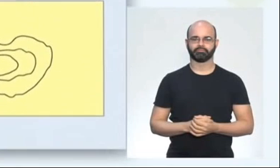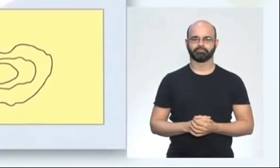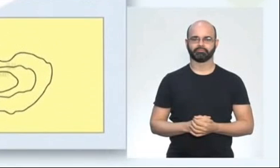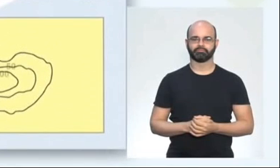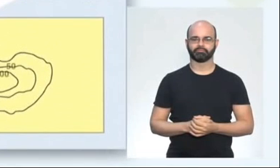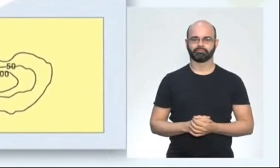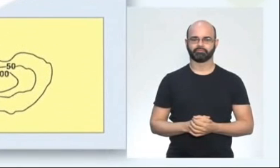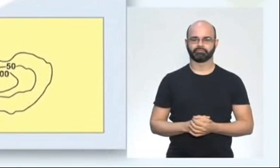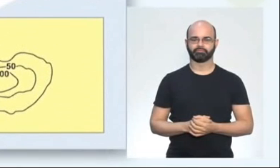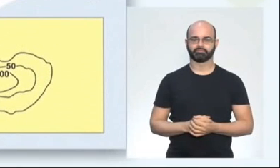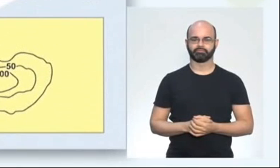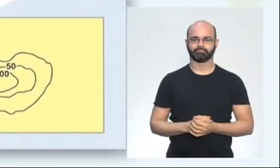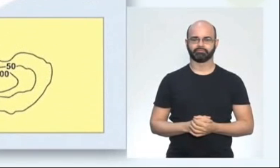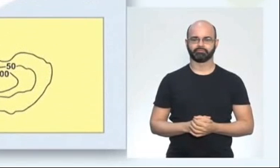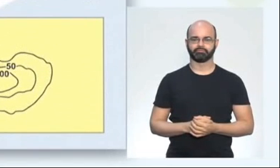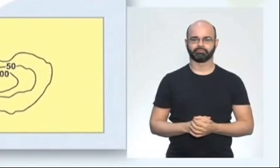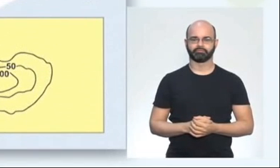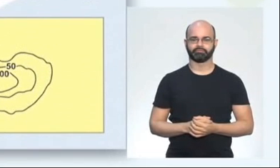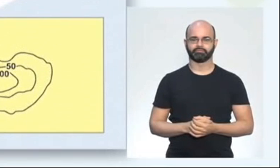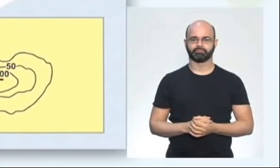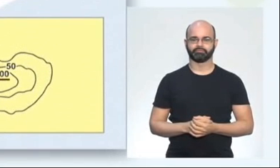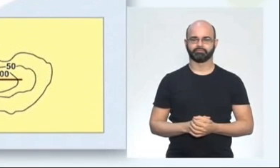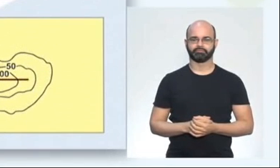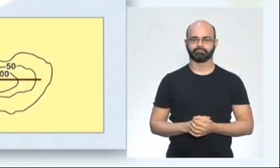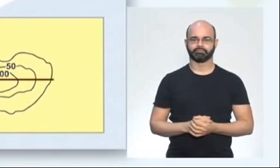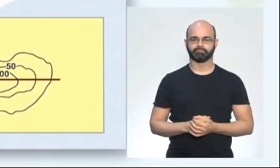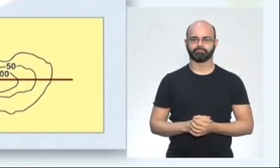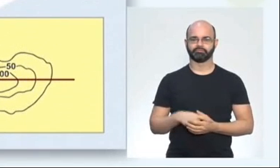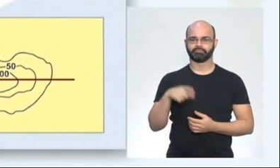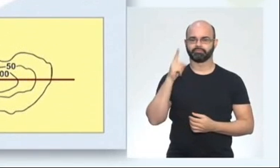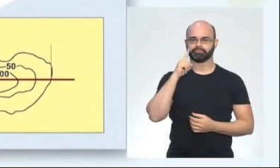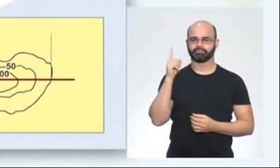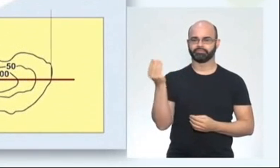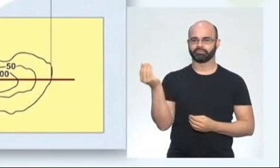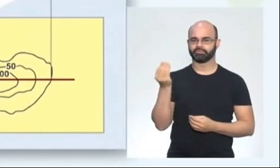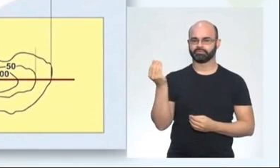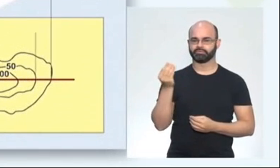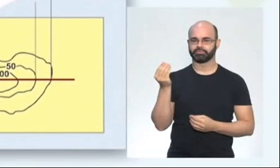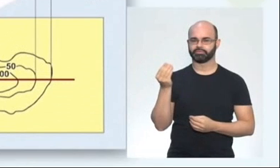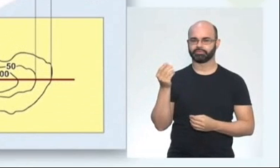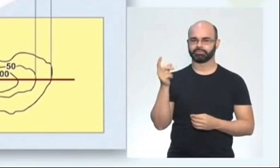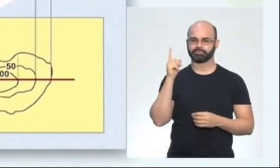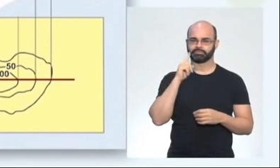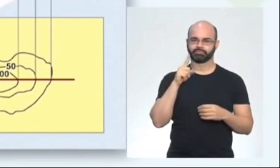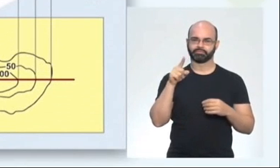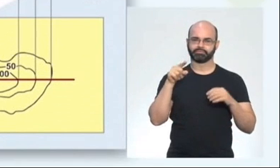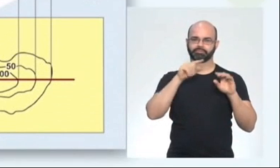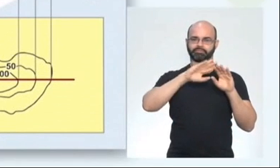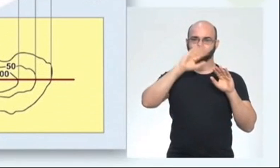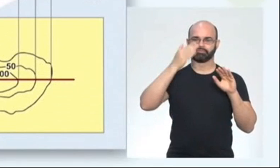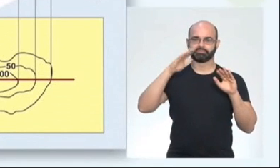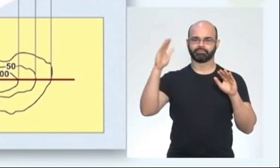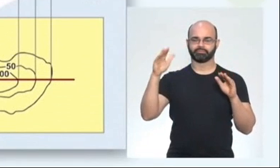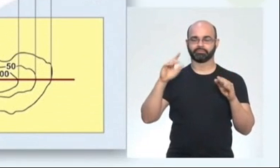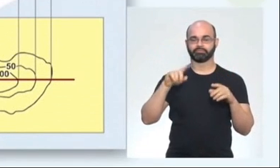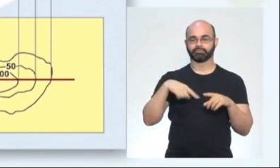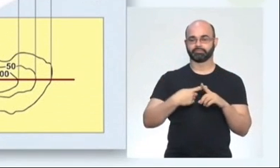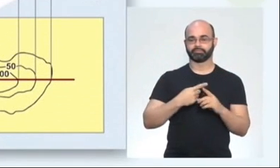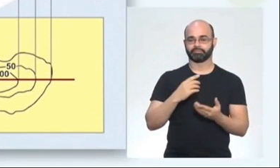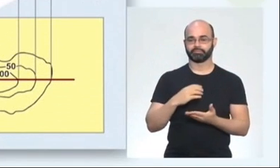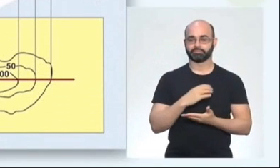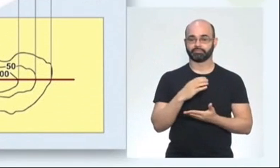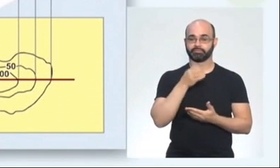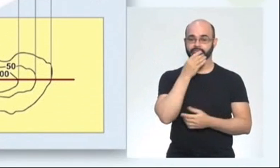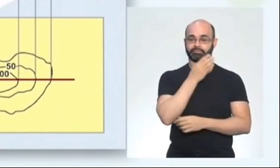como é que se faz, né, do perfil topográfico para a carta topográfica, tá certo? E é bom para treinar isso